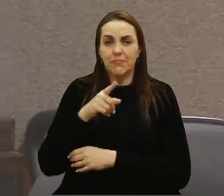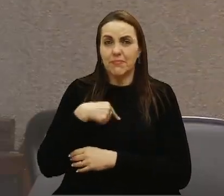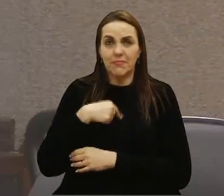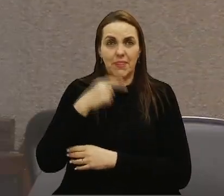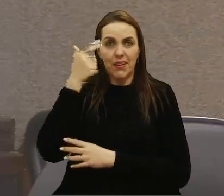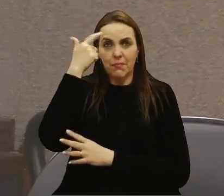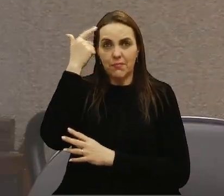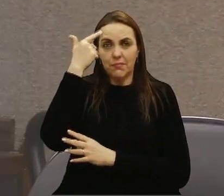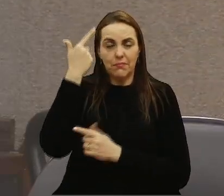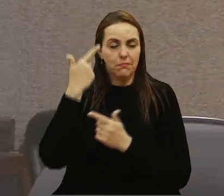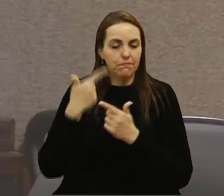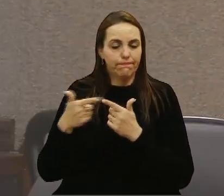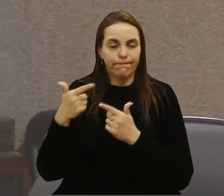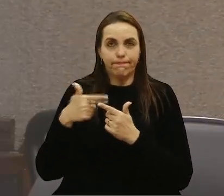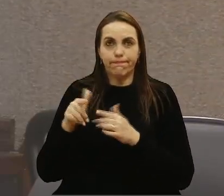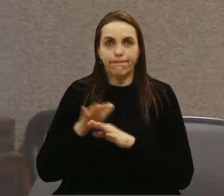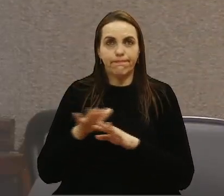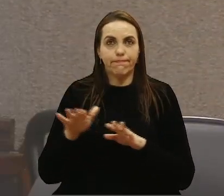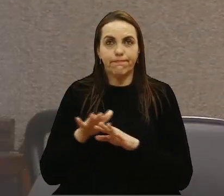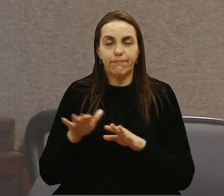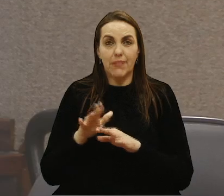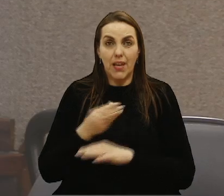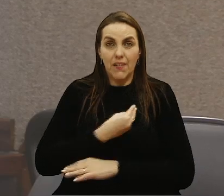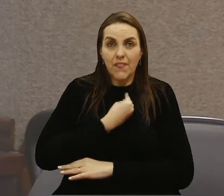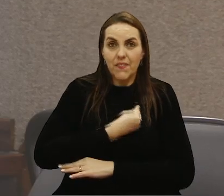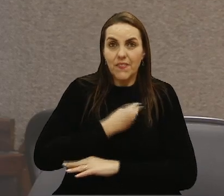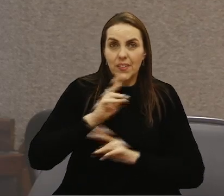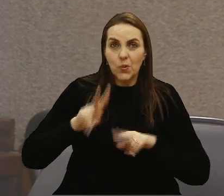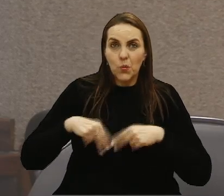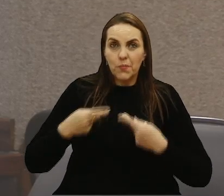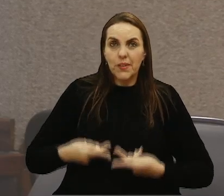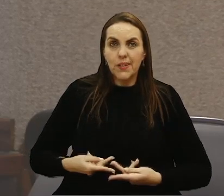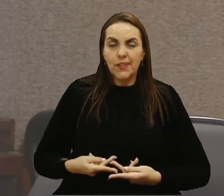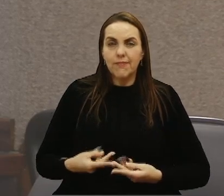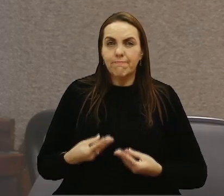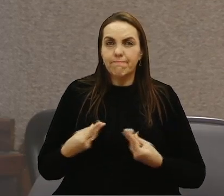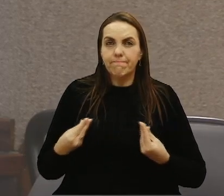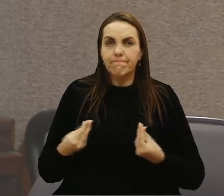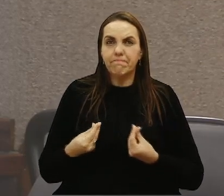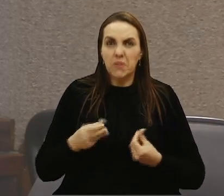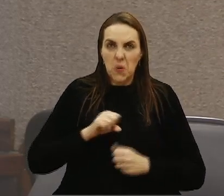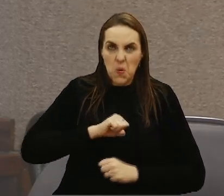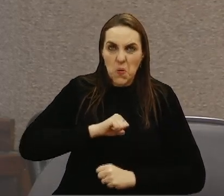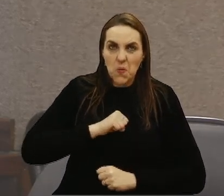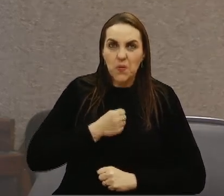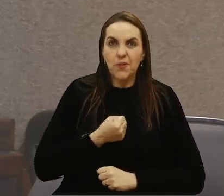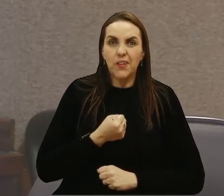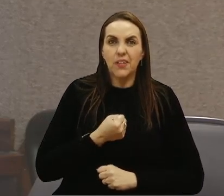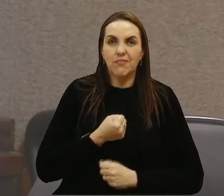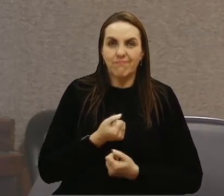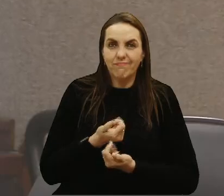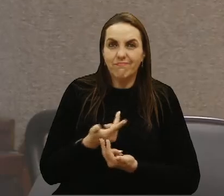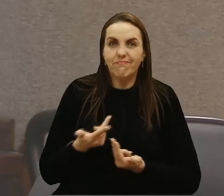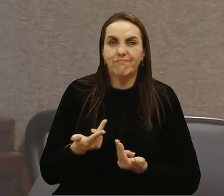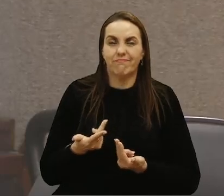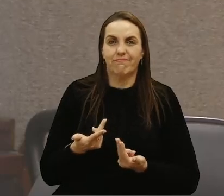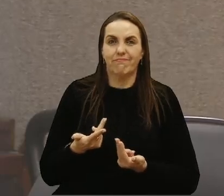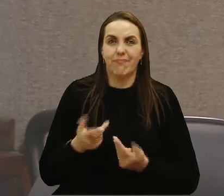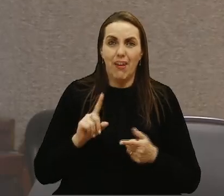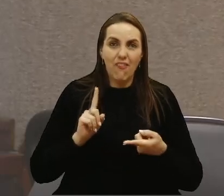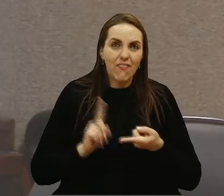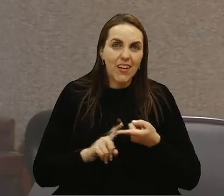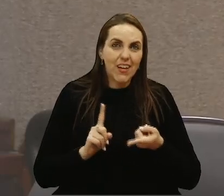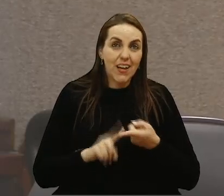insanidade, é tratar a vida humana com ódio, tratar a vingança